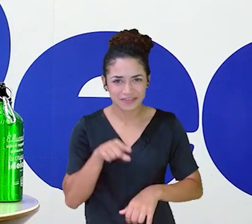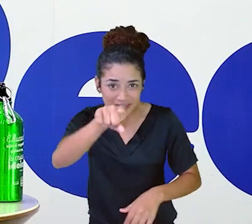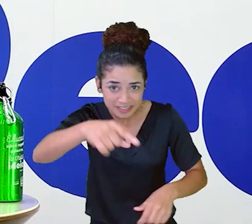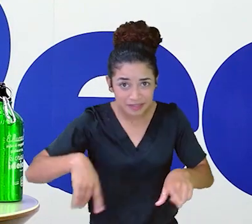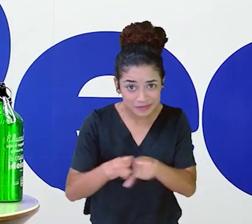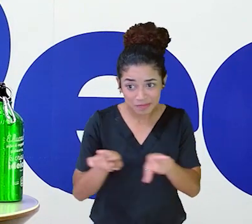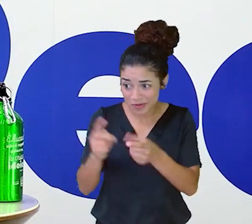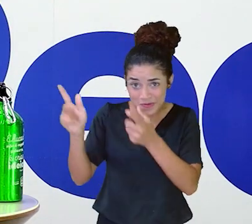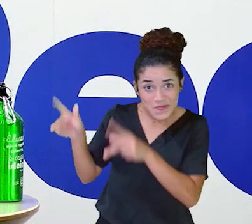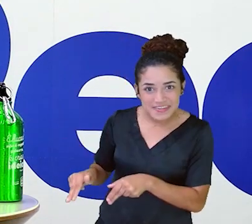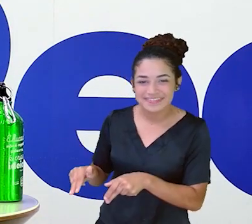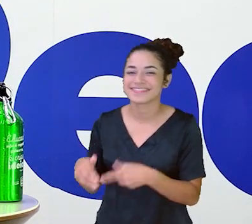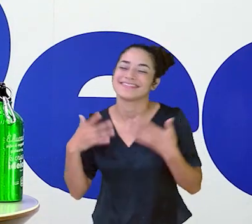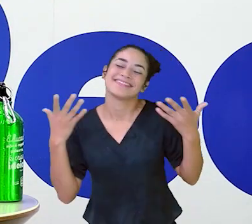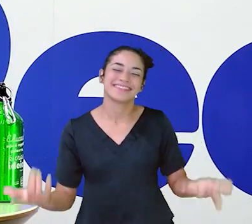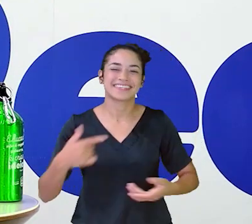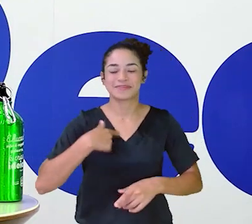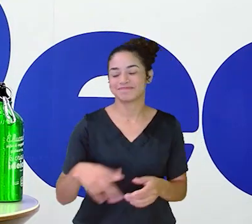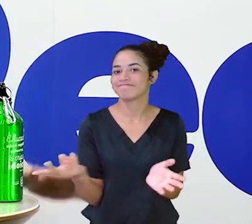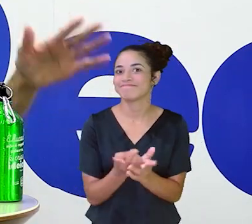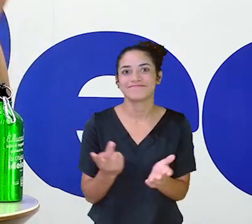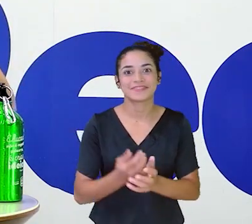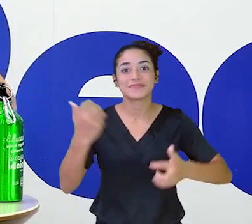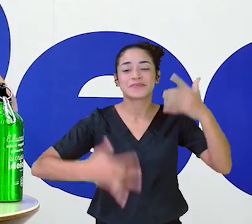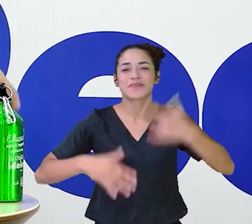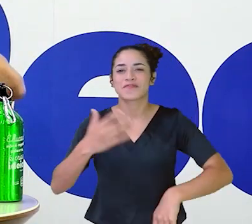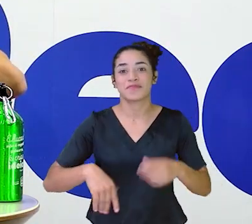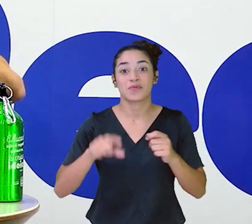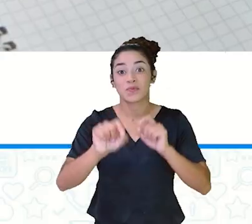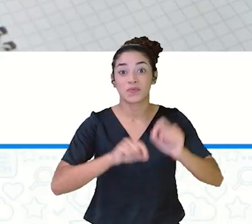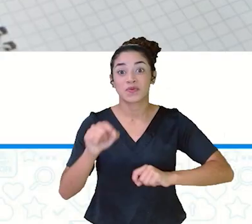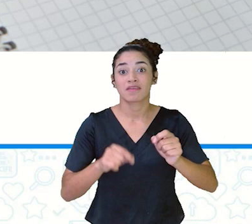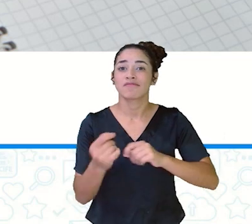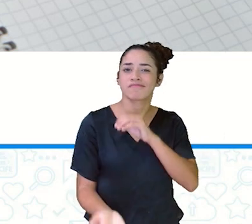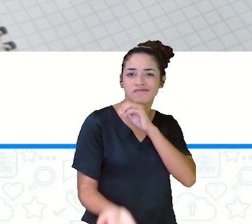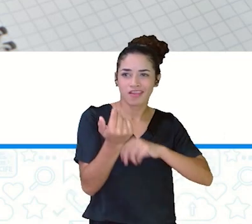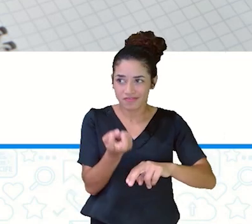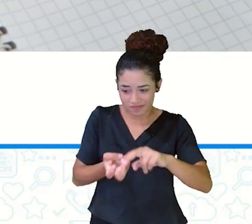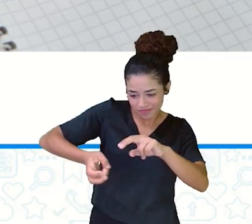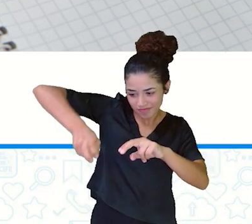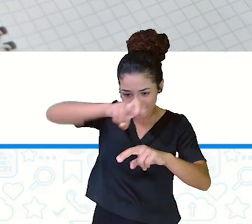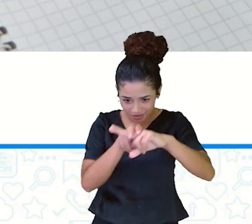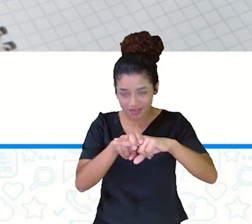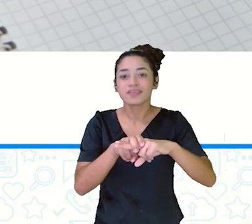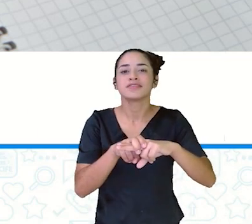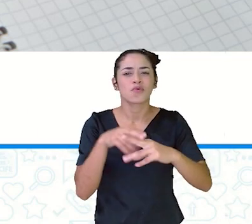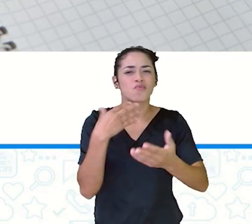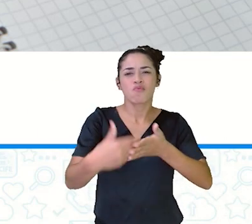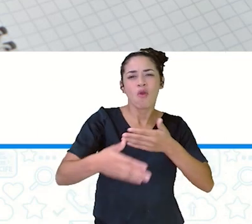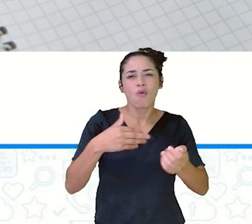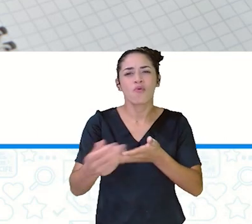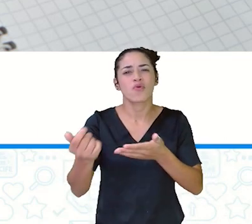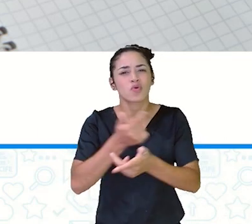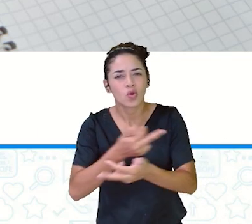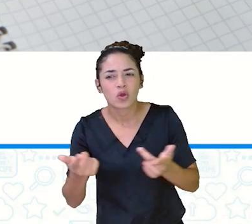gás também? Então, como eu sempre digo, né? Puxa aí a sua cadeira, puxa aí qualquer coisa que você quer,